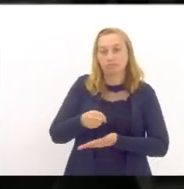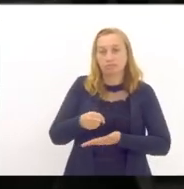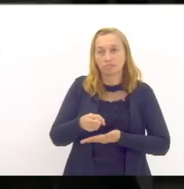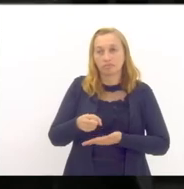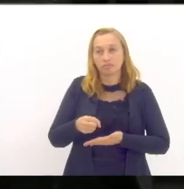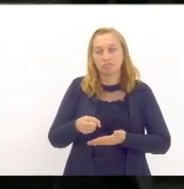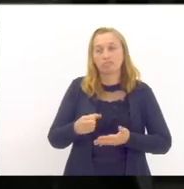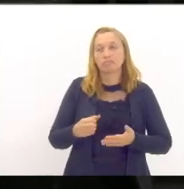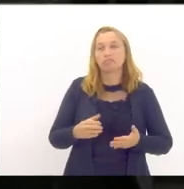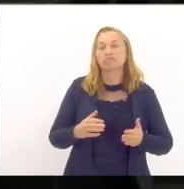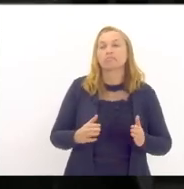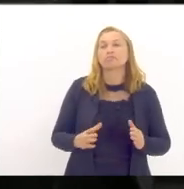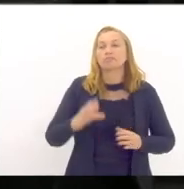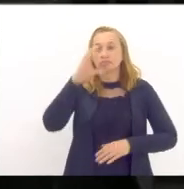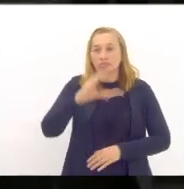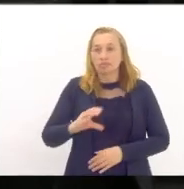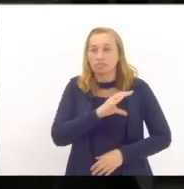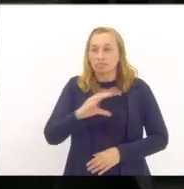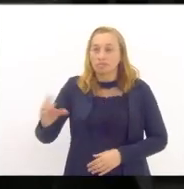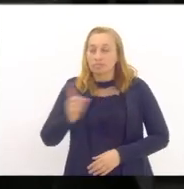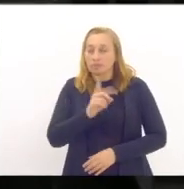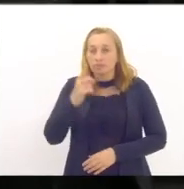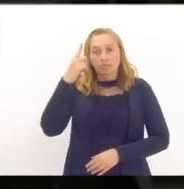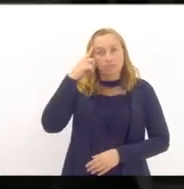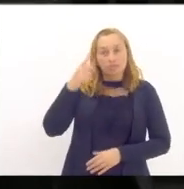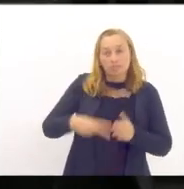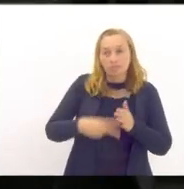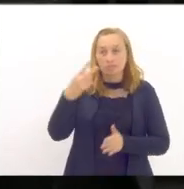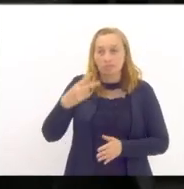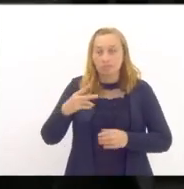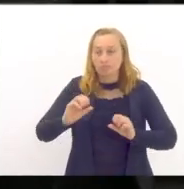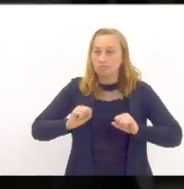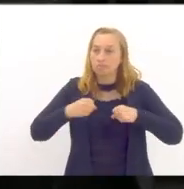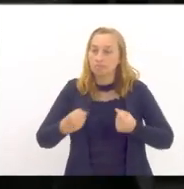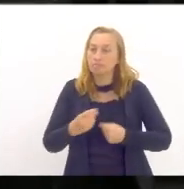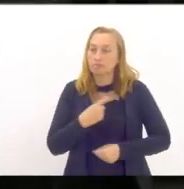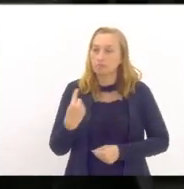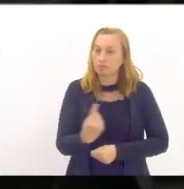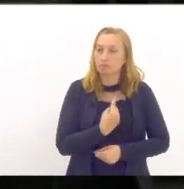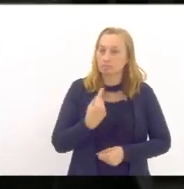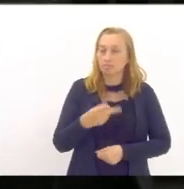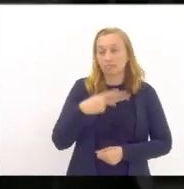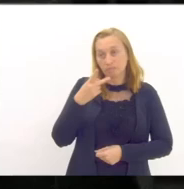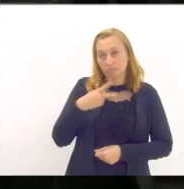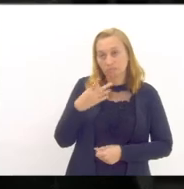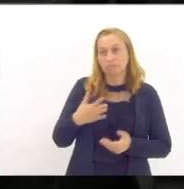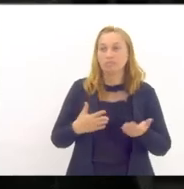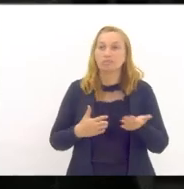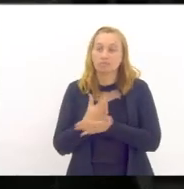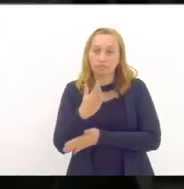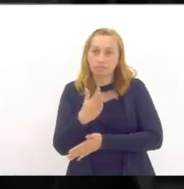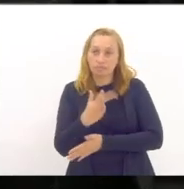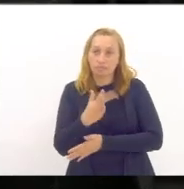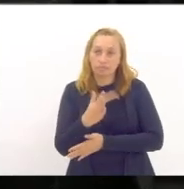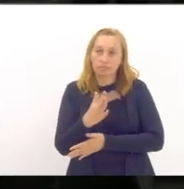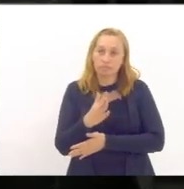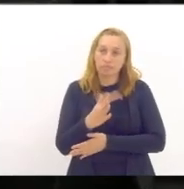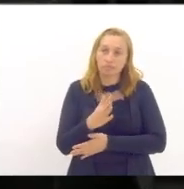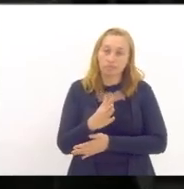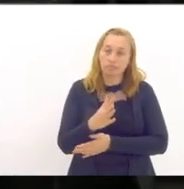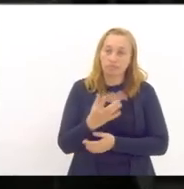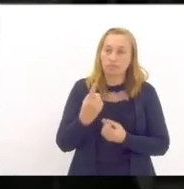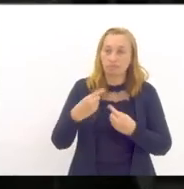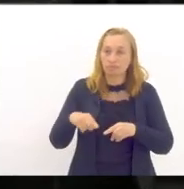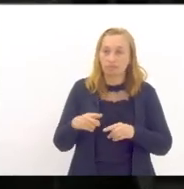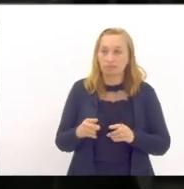comunidade católica, o senhor não pensou duas vezes ao nos defender e ao sugerir e aprovar uma moção de repúdio pela